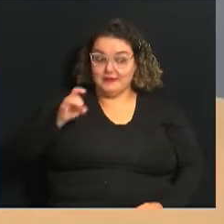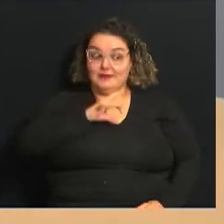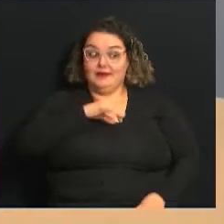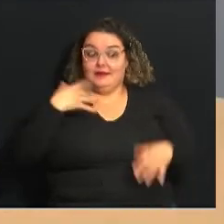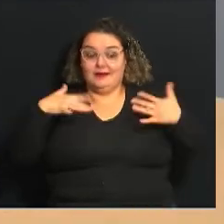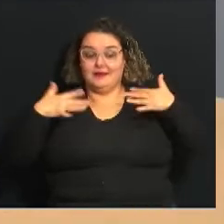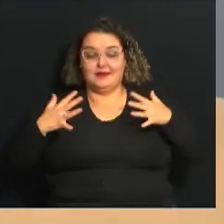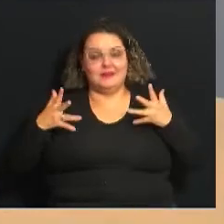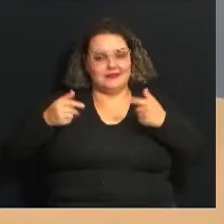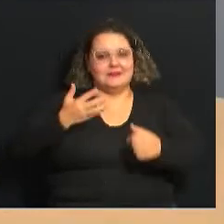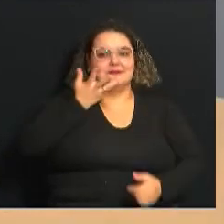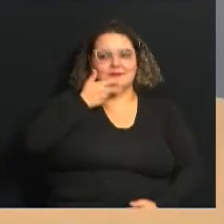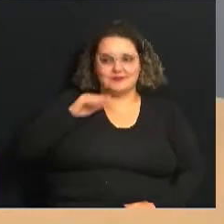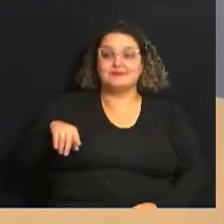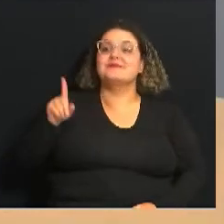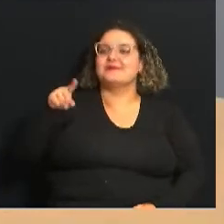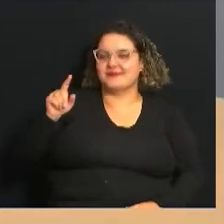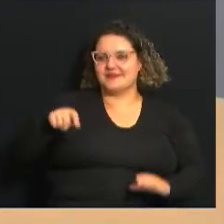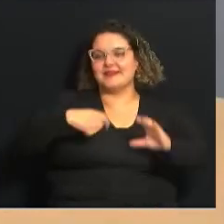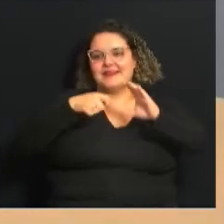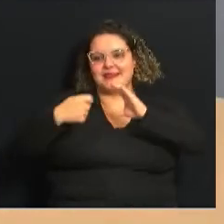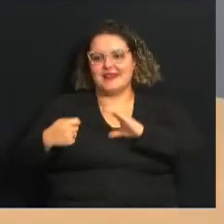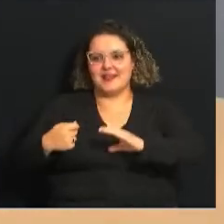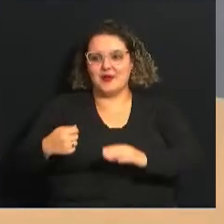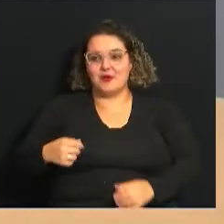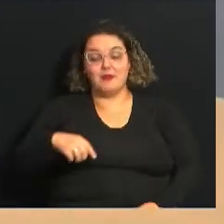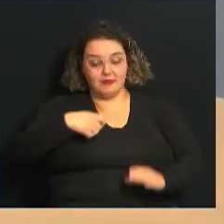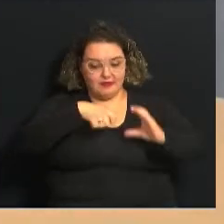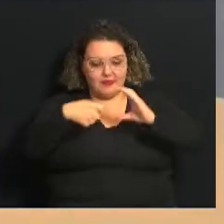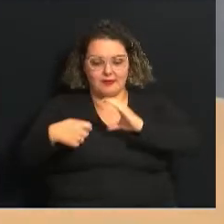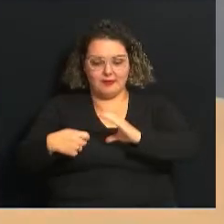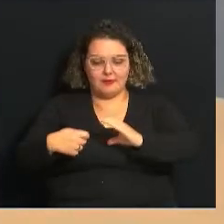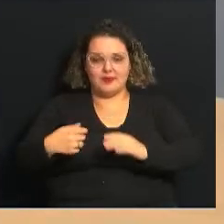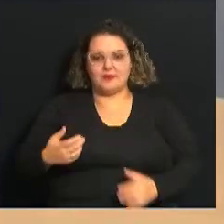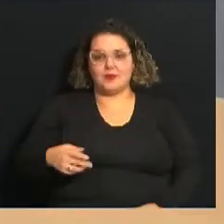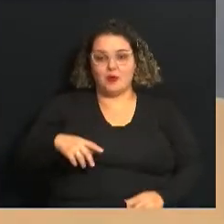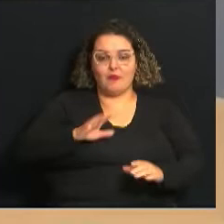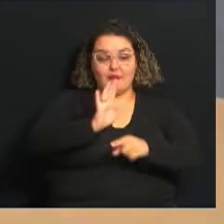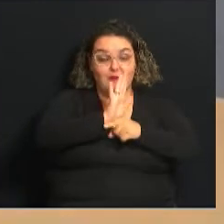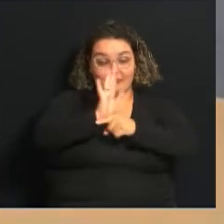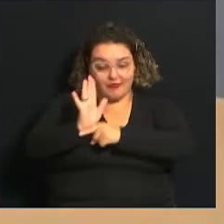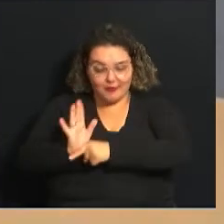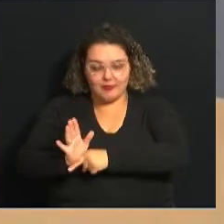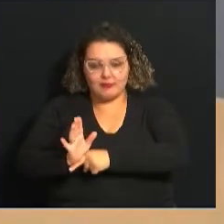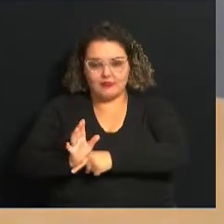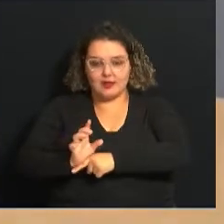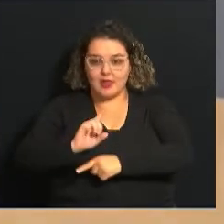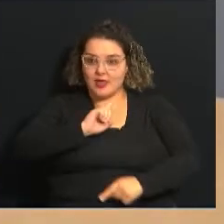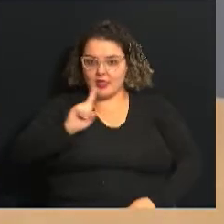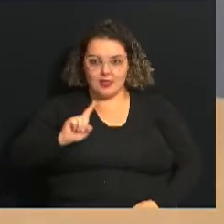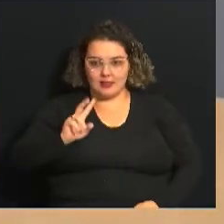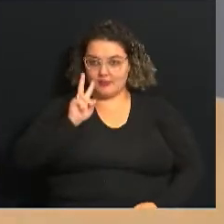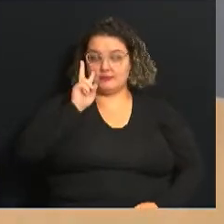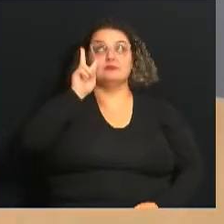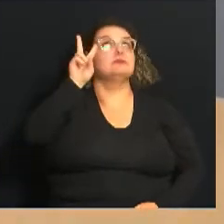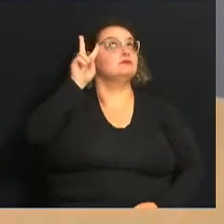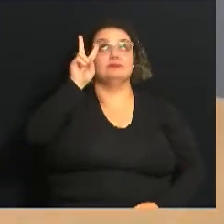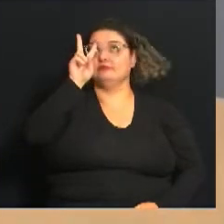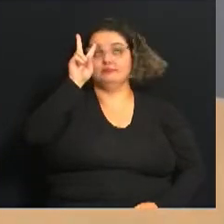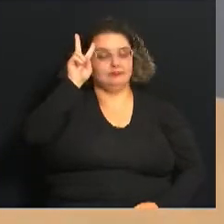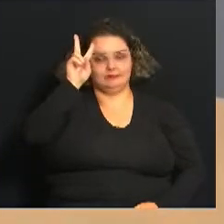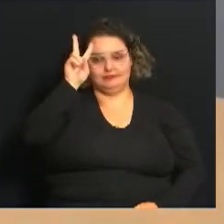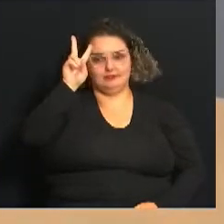Mais recentemente, o filme Não Olhe Para Cima, né? Tratou desse assunto, mas de fato você tem razão. Nós não temos nenhum